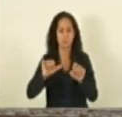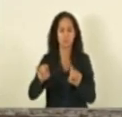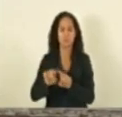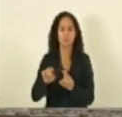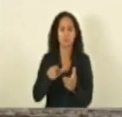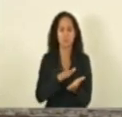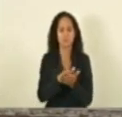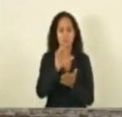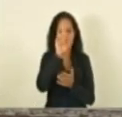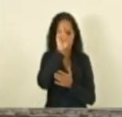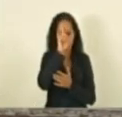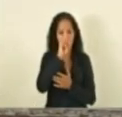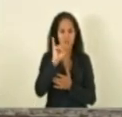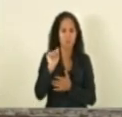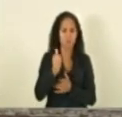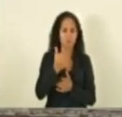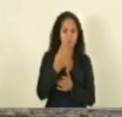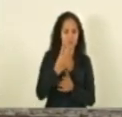publicado no Ar Digital do dia